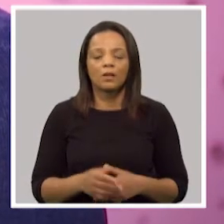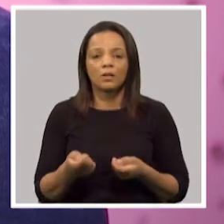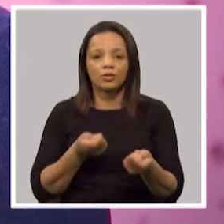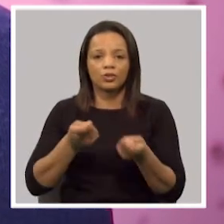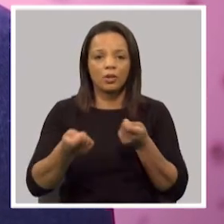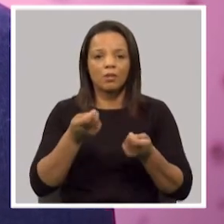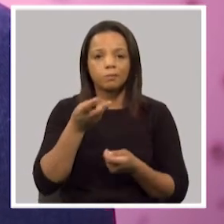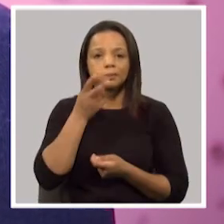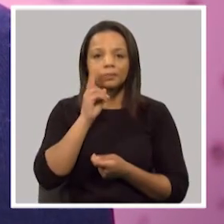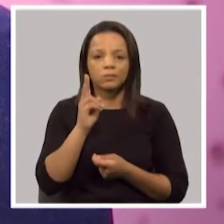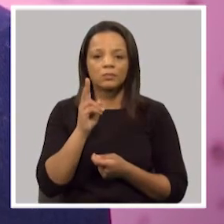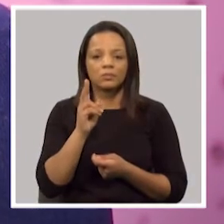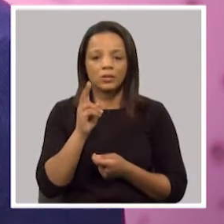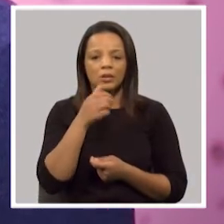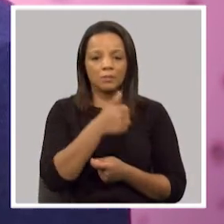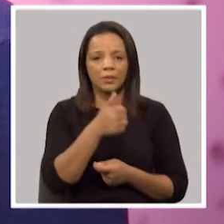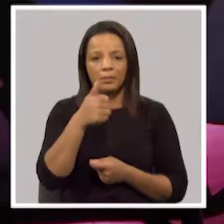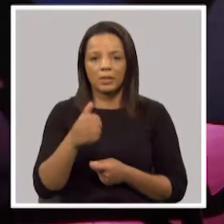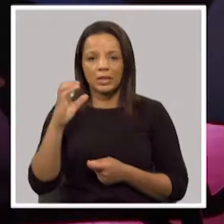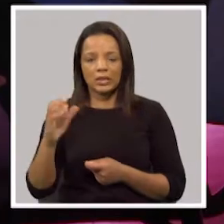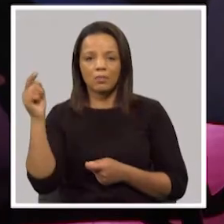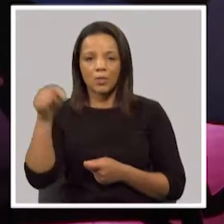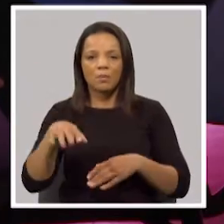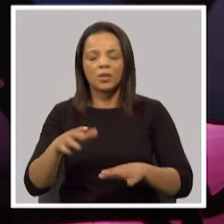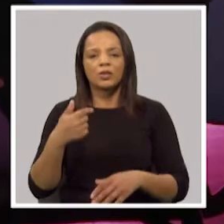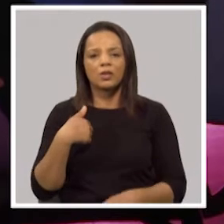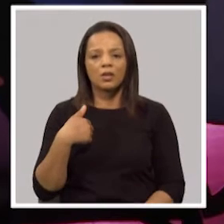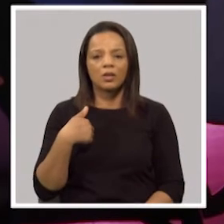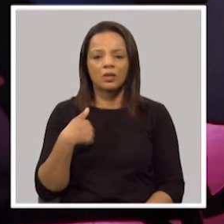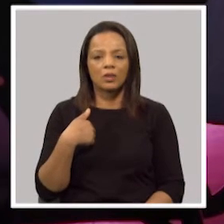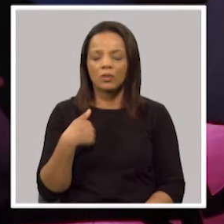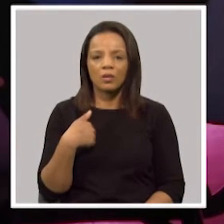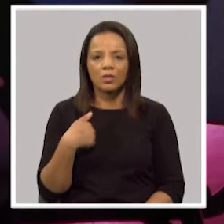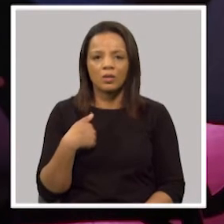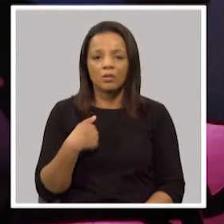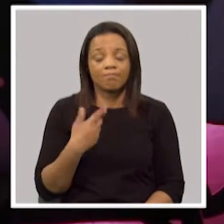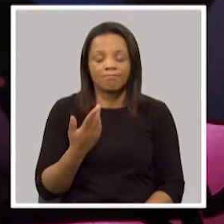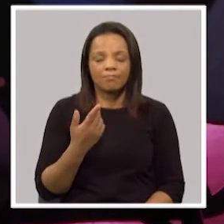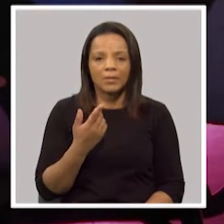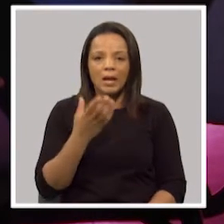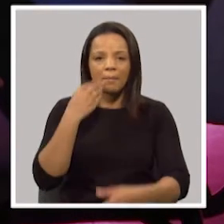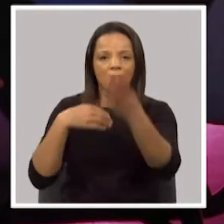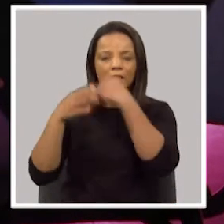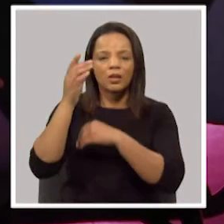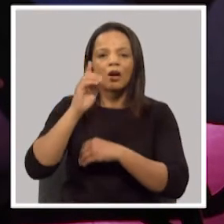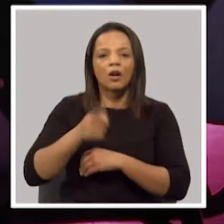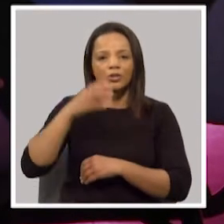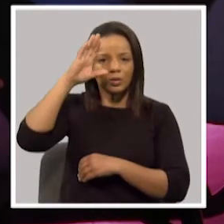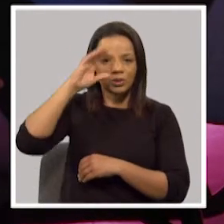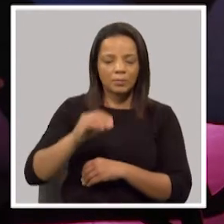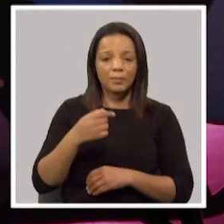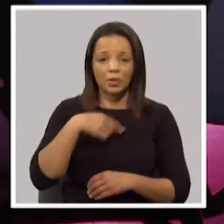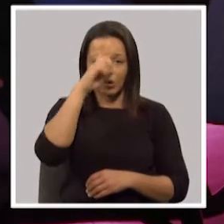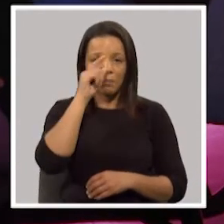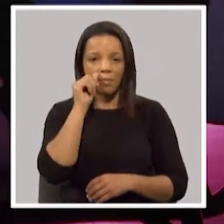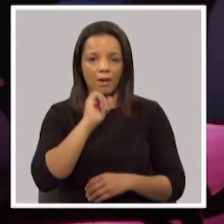estava a ser gerida por um diretor que vinha da BBC, mas eu na altura não tinha noção de quanto poderia aprender. E lembro-me perfeitamente do